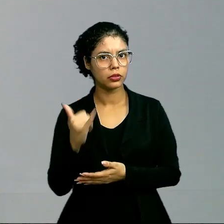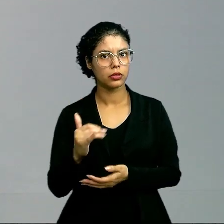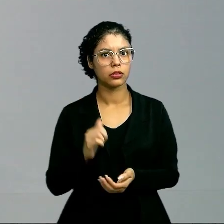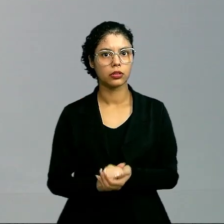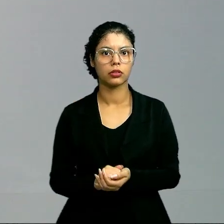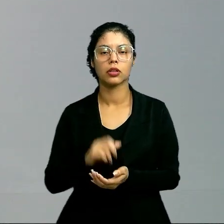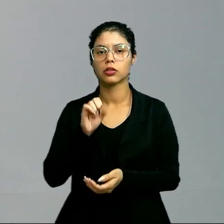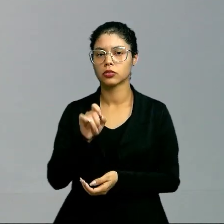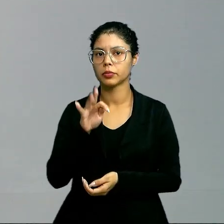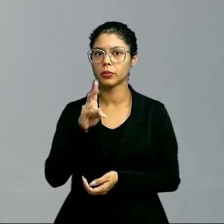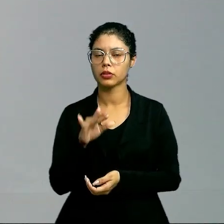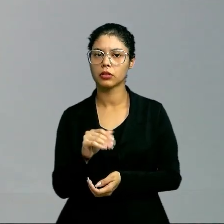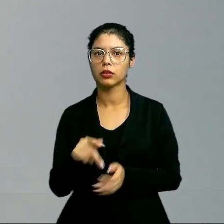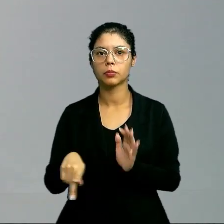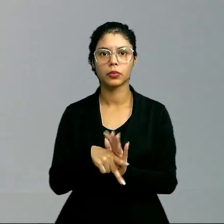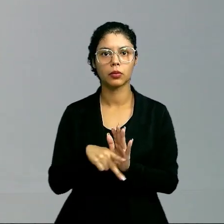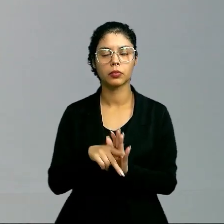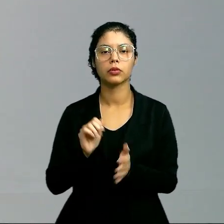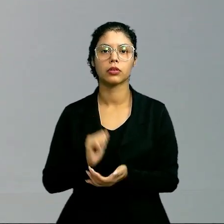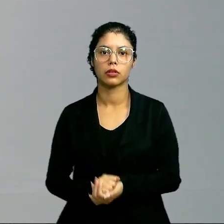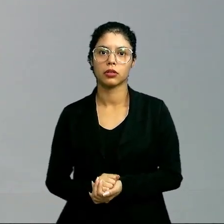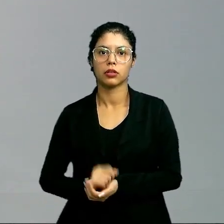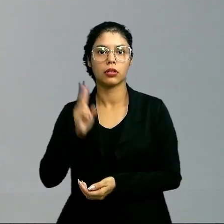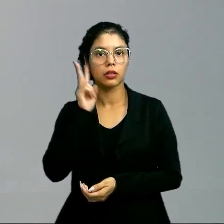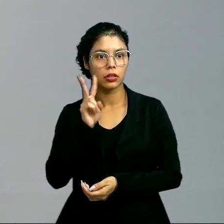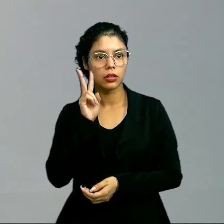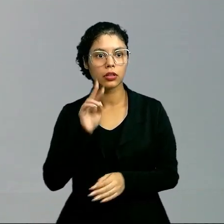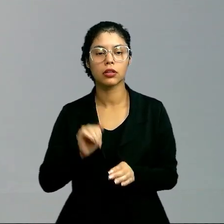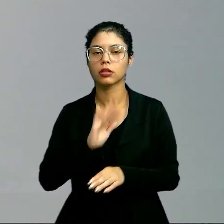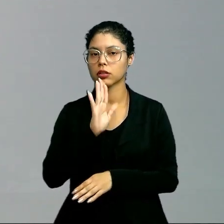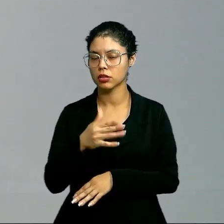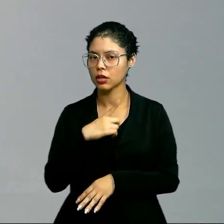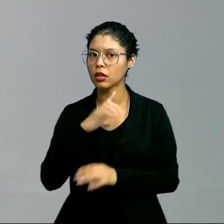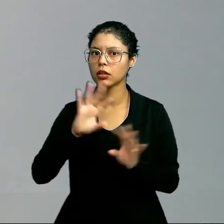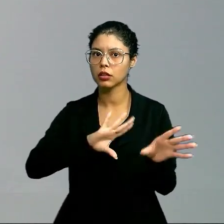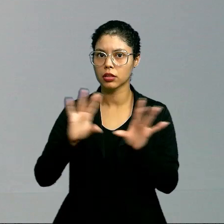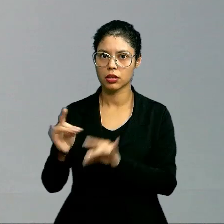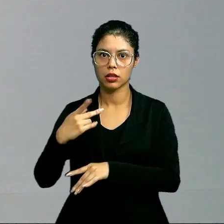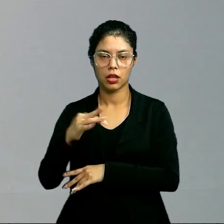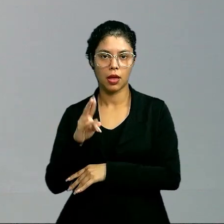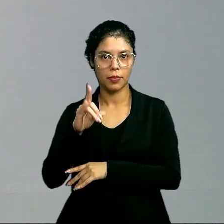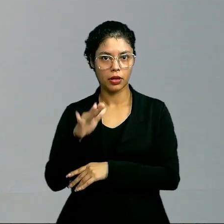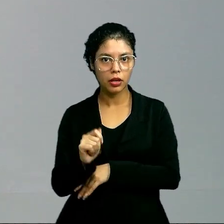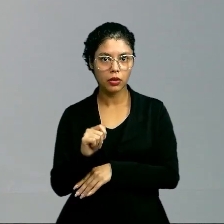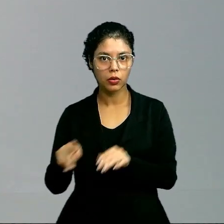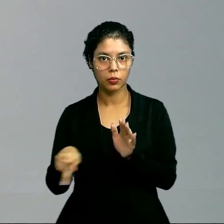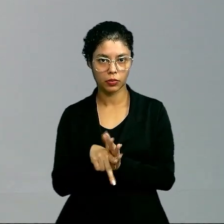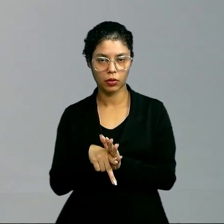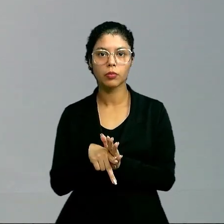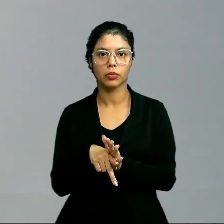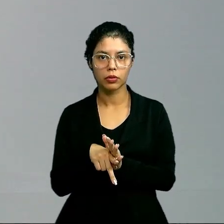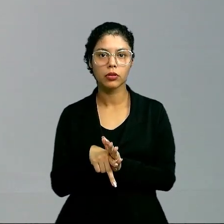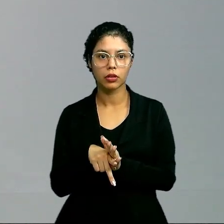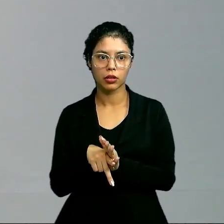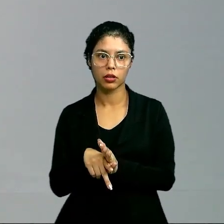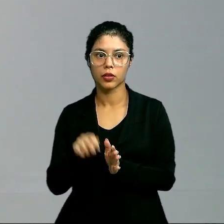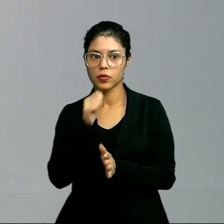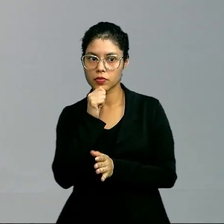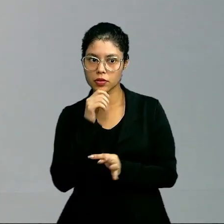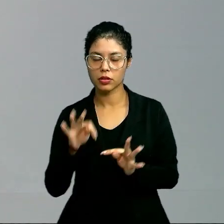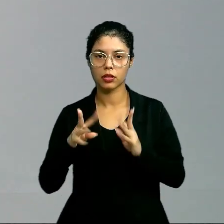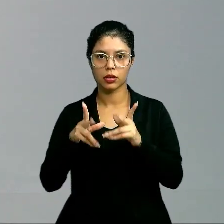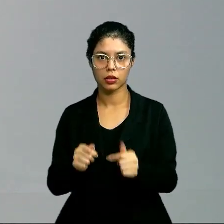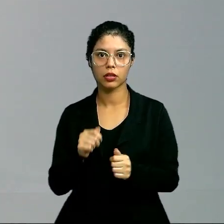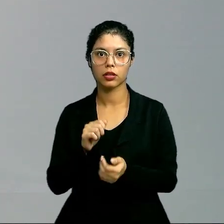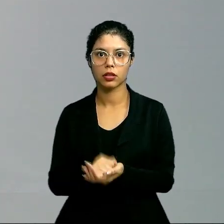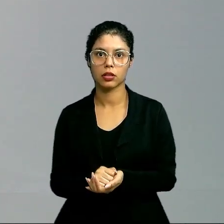está submetido a esse aparelho. Lembra-se que, já que trata de um aparelho eletrodoméstico, apesar de tudo,